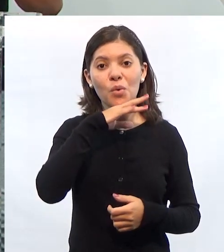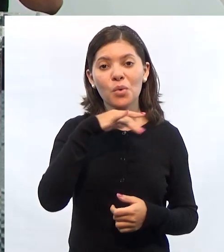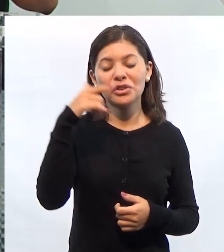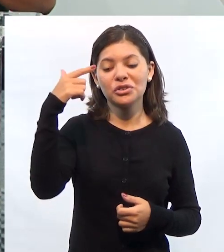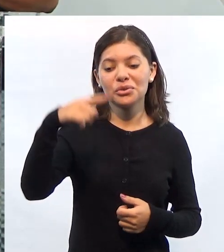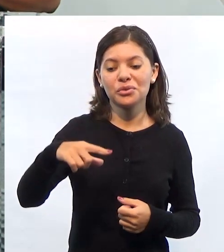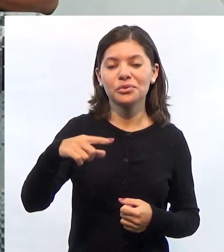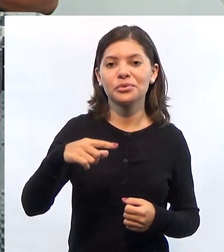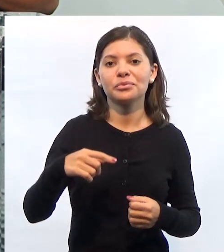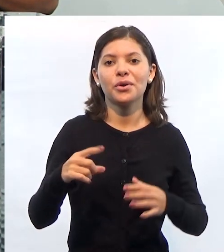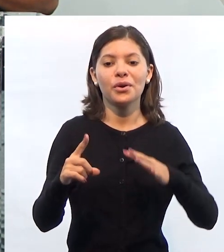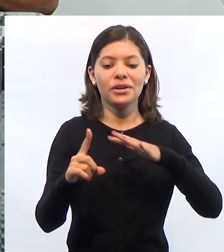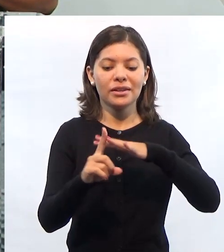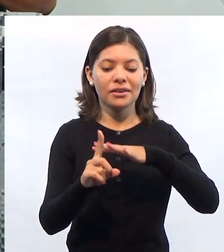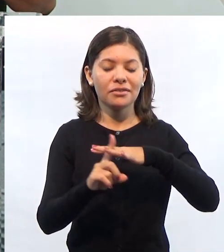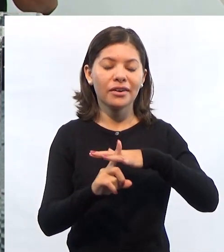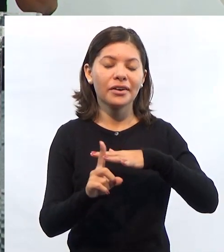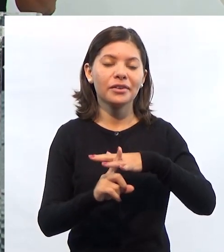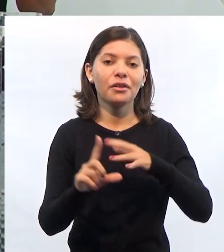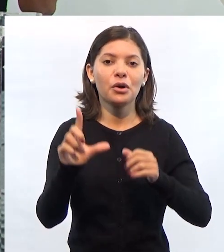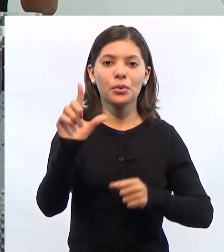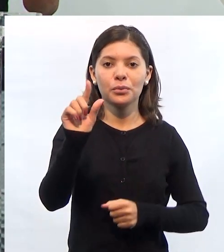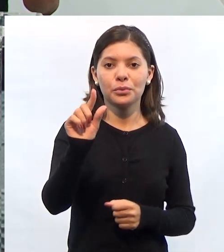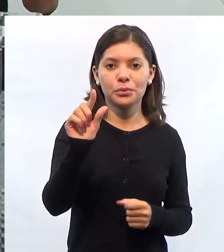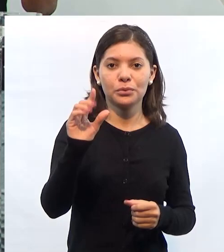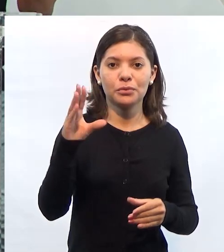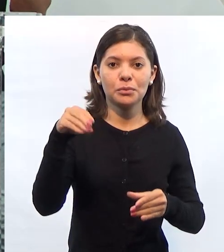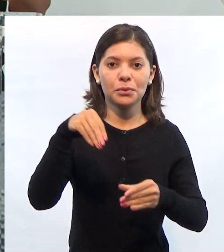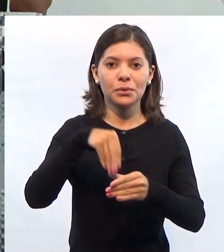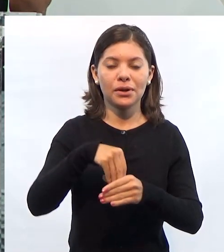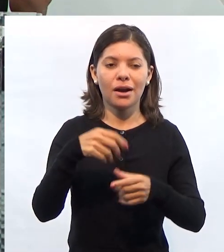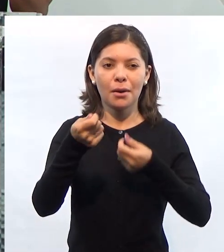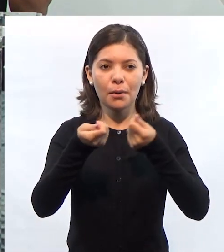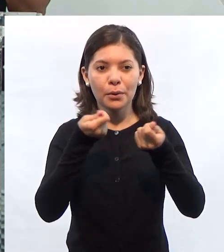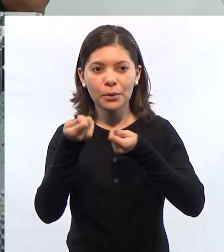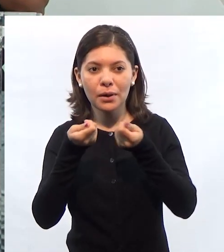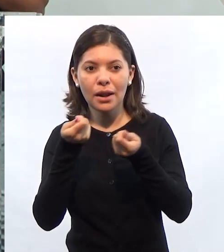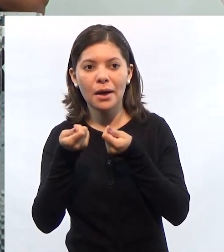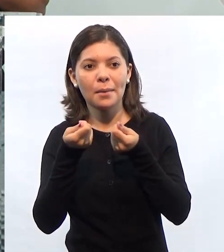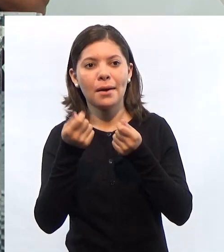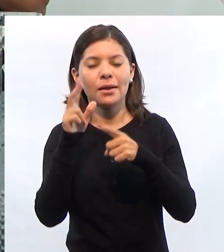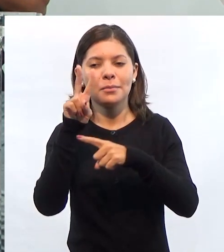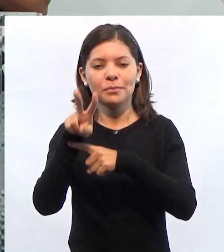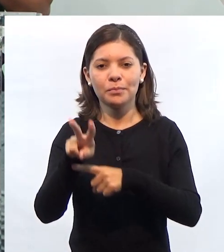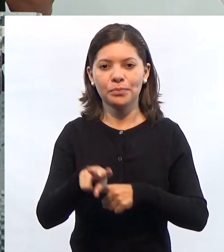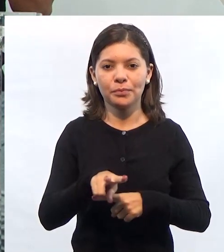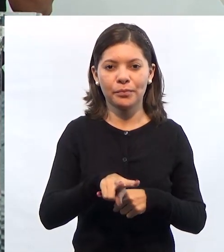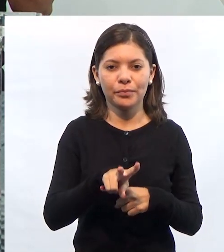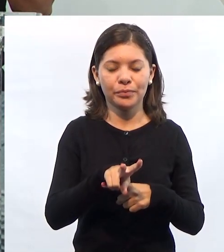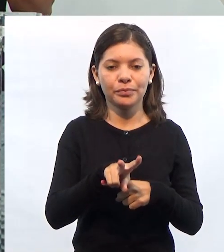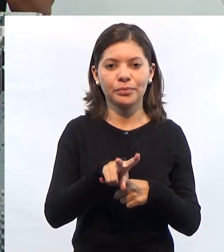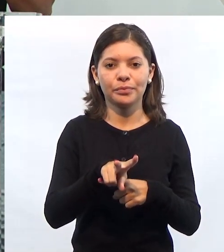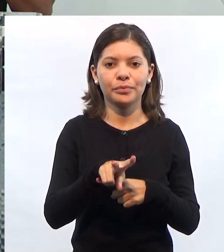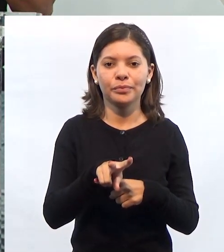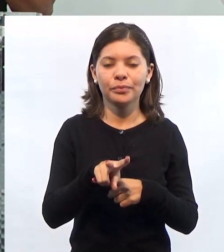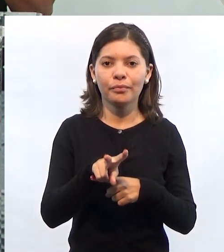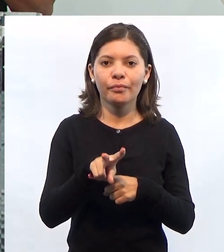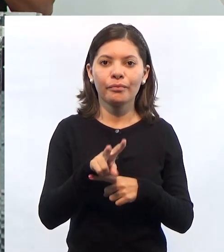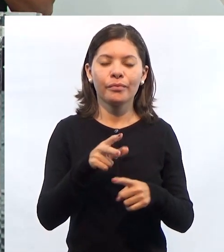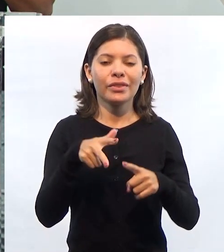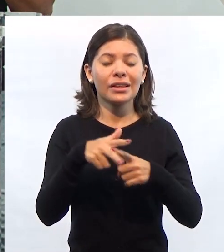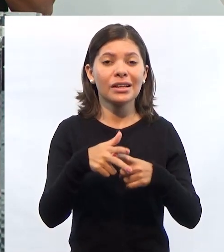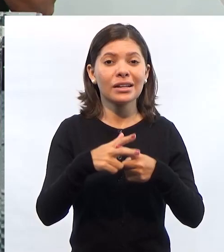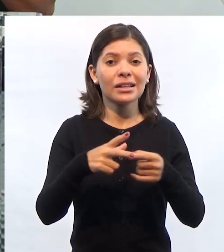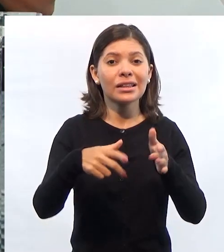verificar intervalos mais curtos Vamos colocar algum meio de controlar essa máquina para que a gente Verifique que ela está